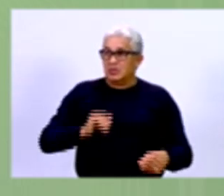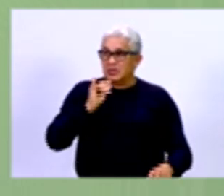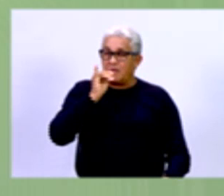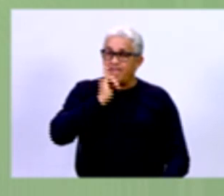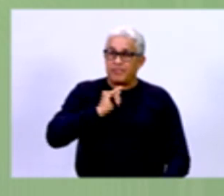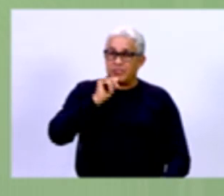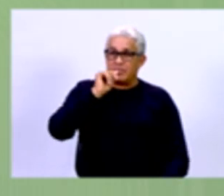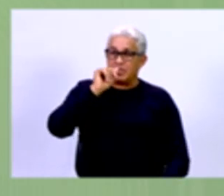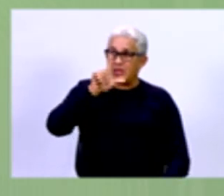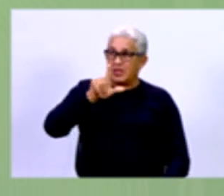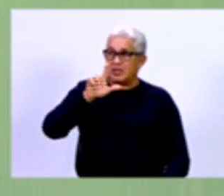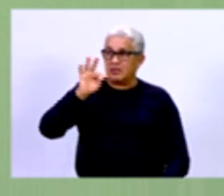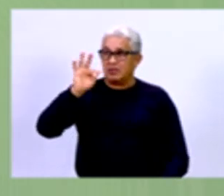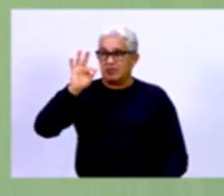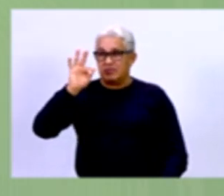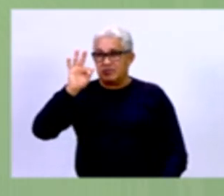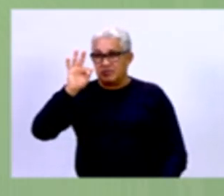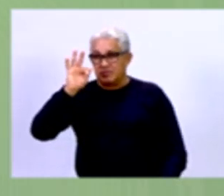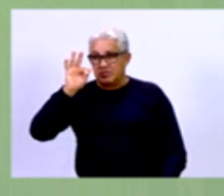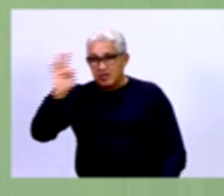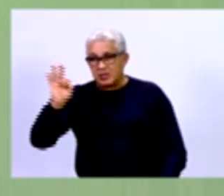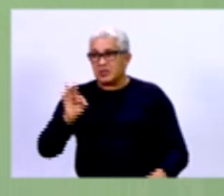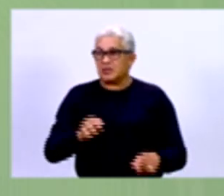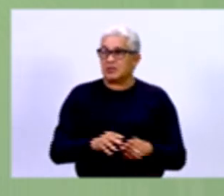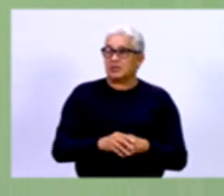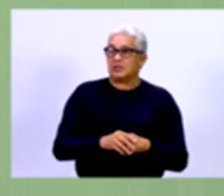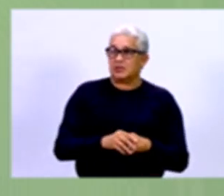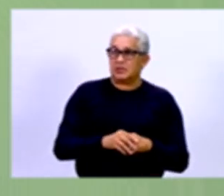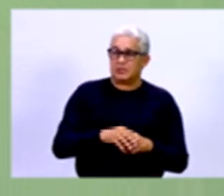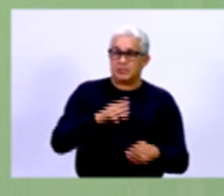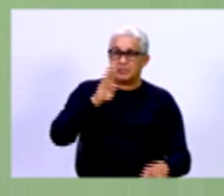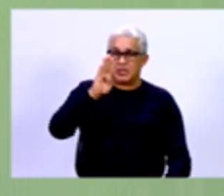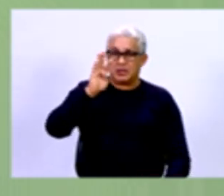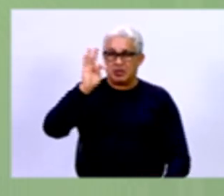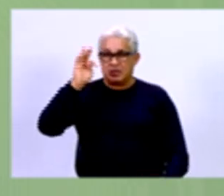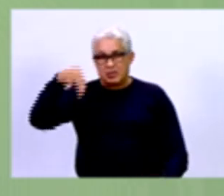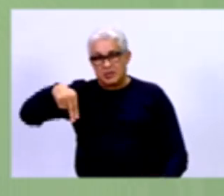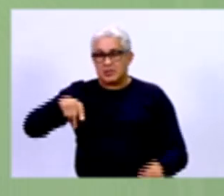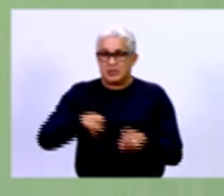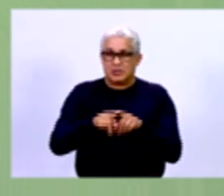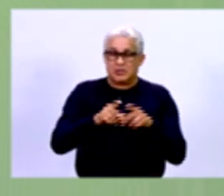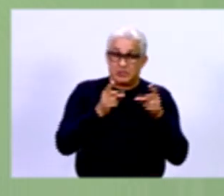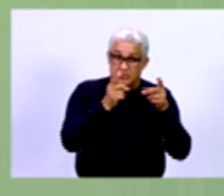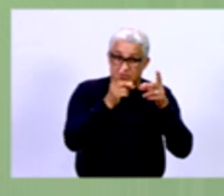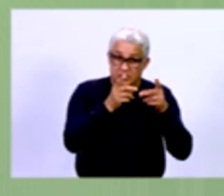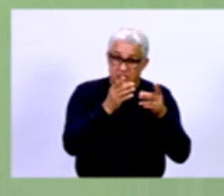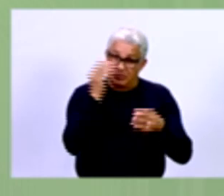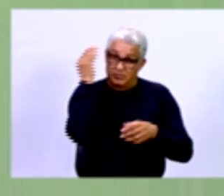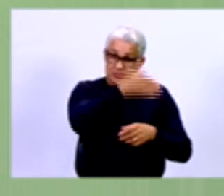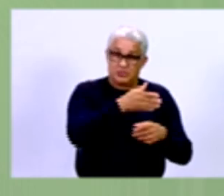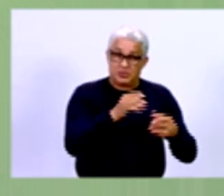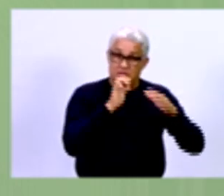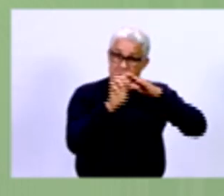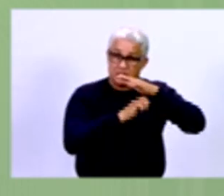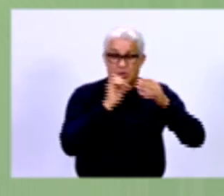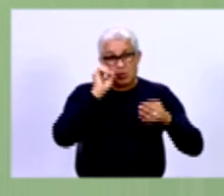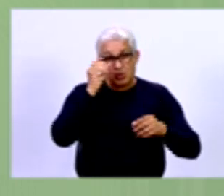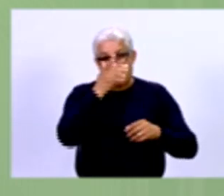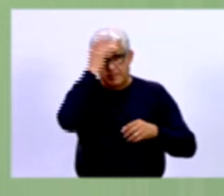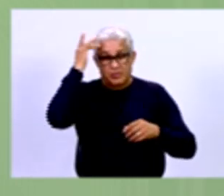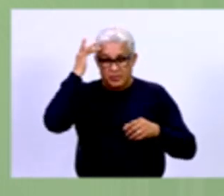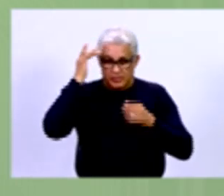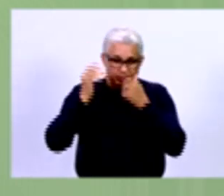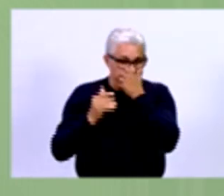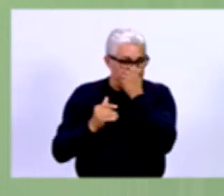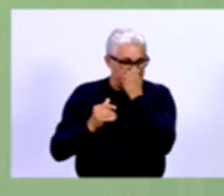LFT, LTN, BTN. Esses títulos são vendidos diretamente às empresas ou às pessoas físicas. O governo